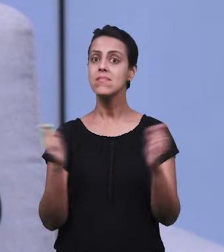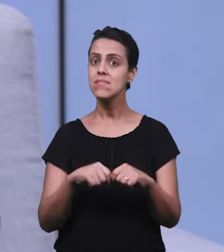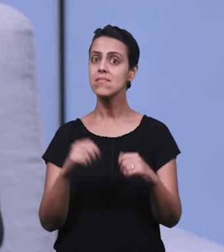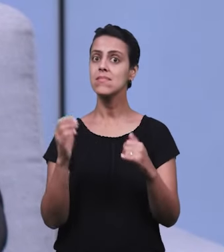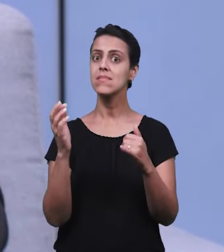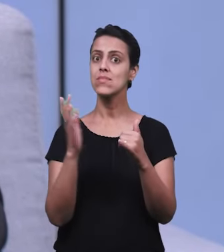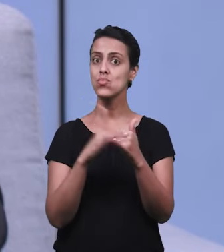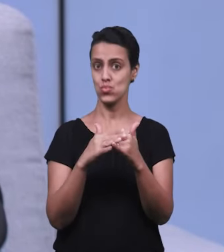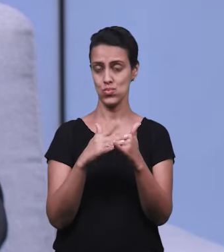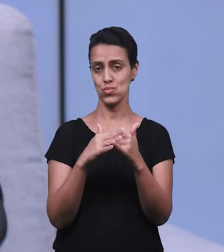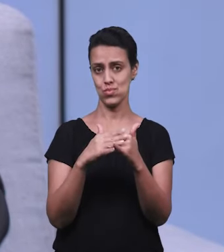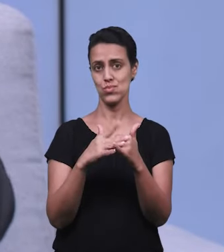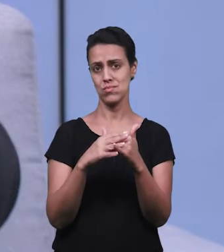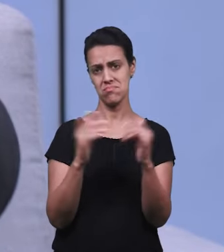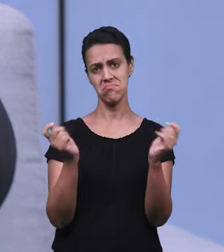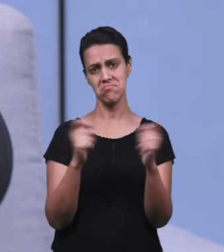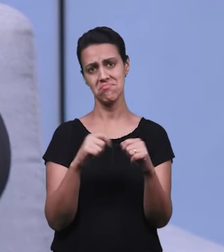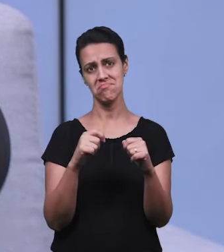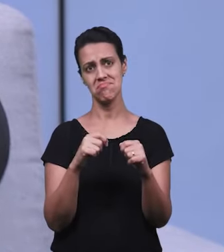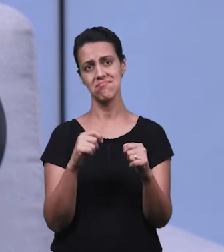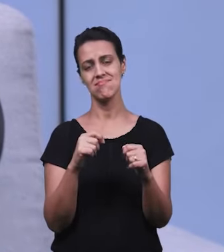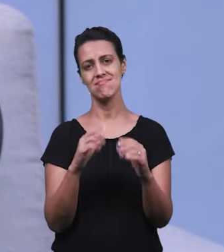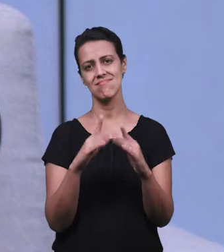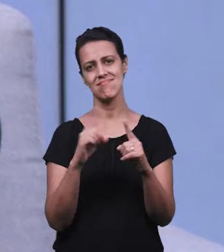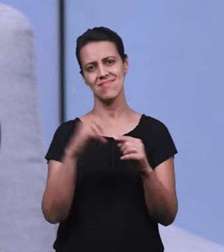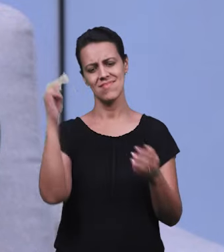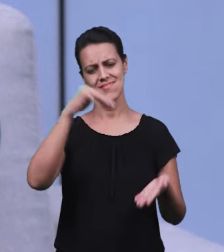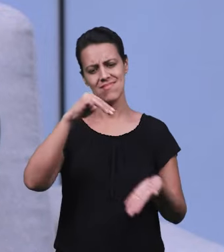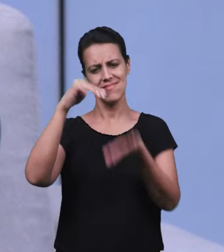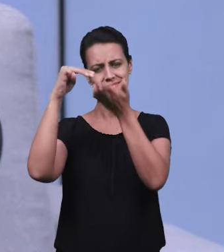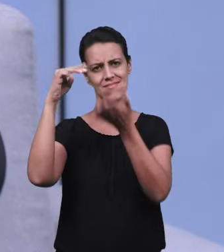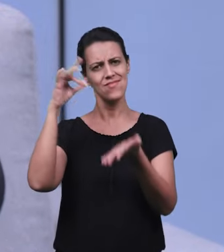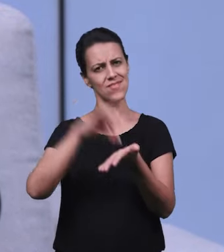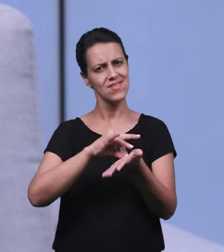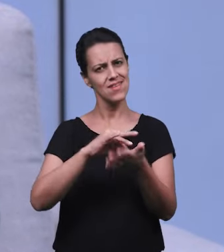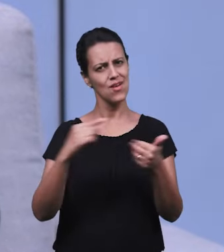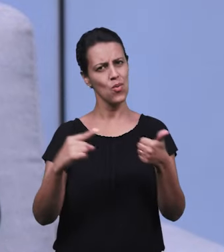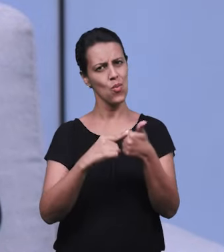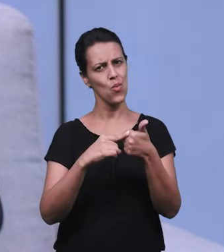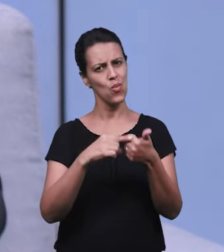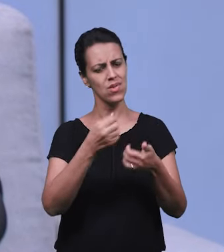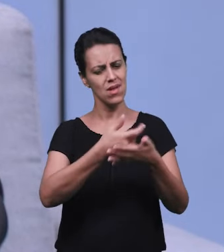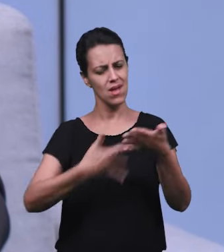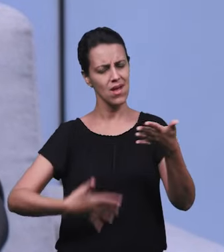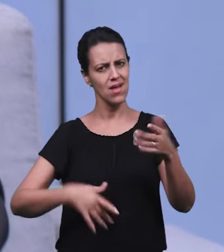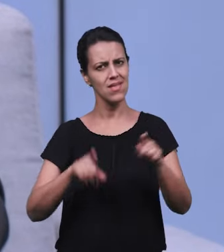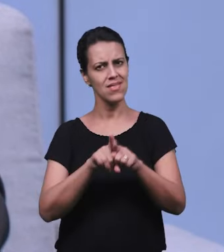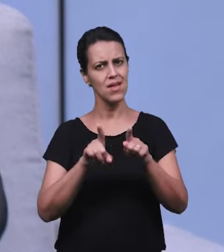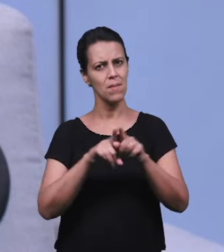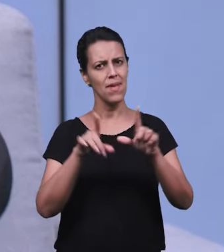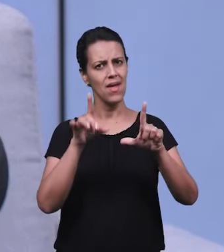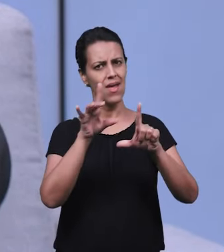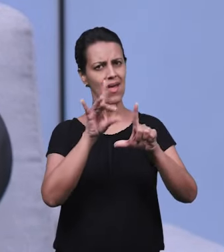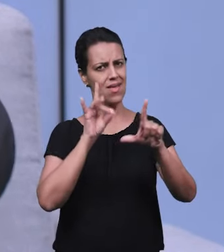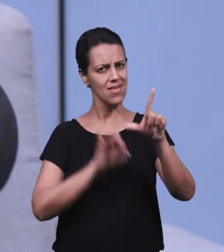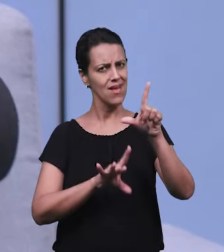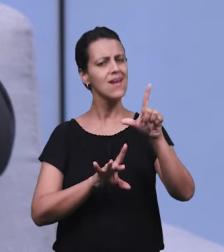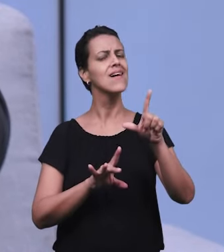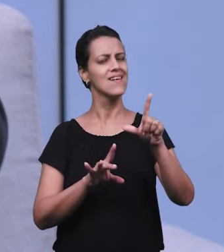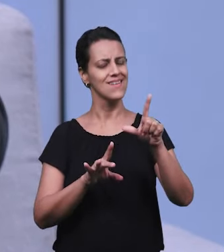da Igreja Cristã Maranata no YouTube, e se estiver no YouTube, não esqueça, curta, comente e compartilhe, porque quando você faz